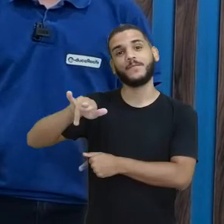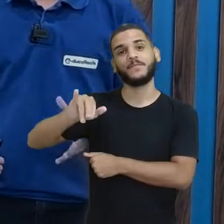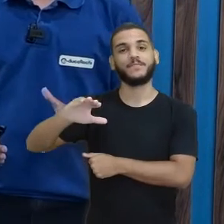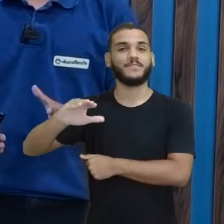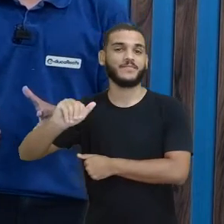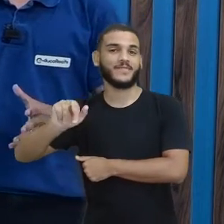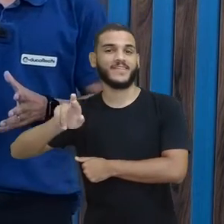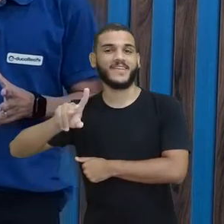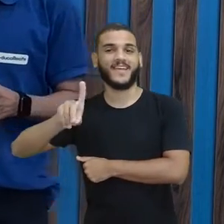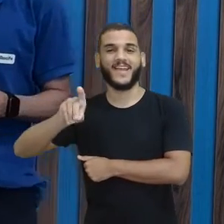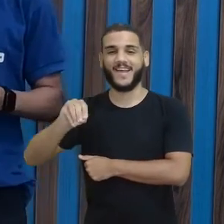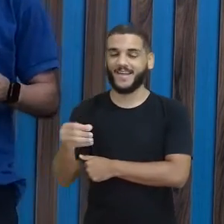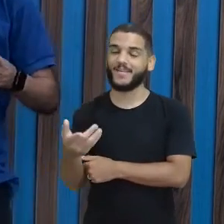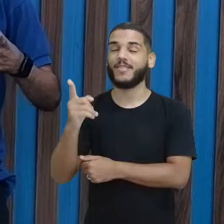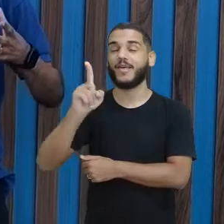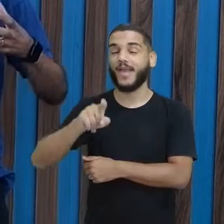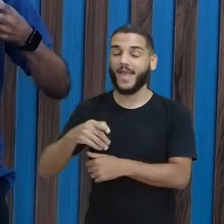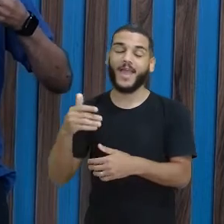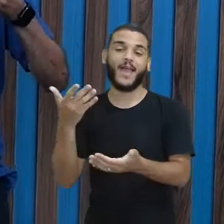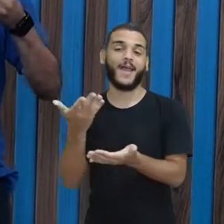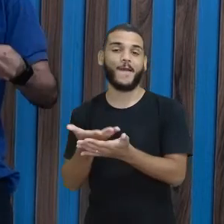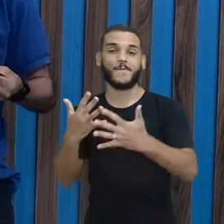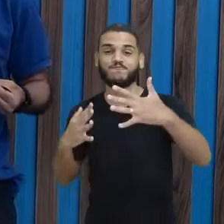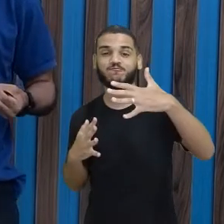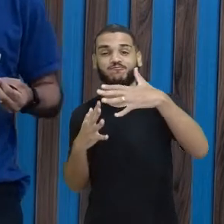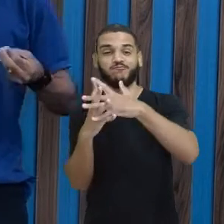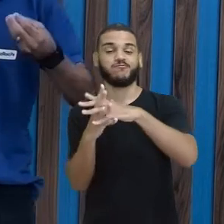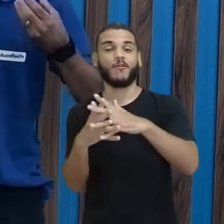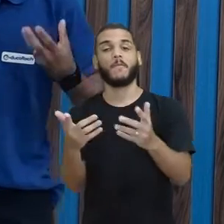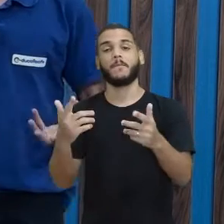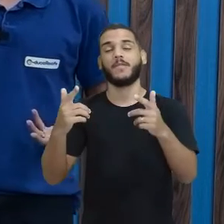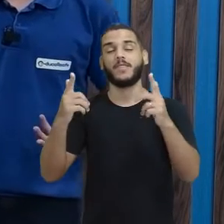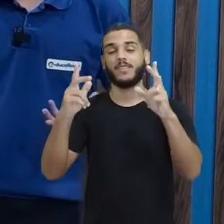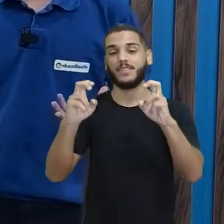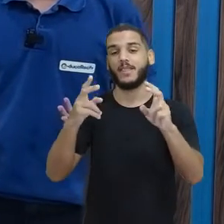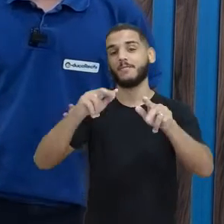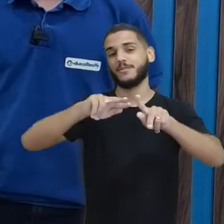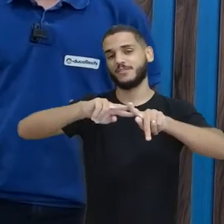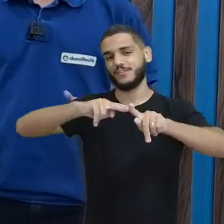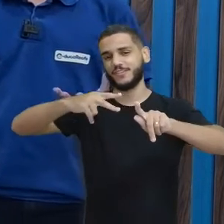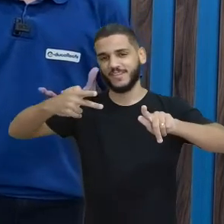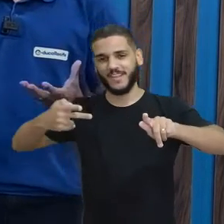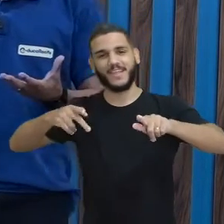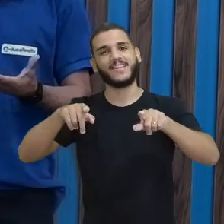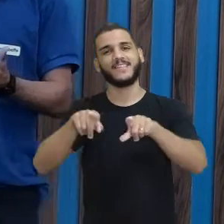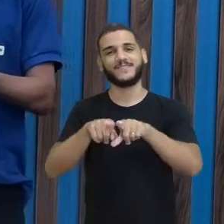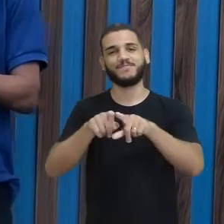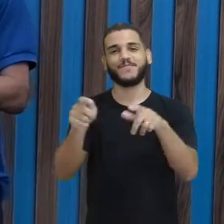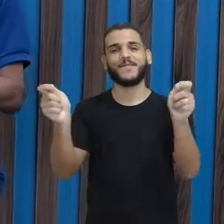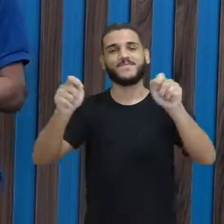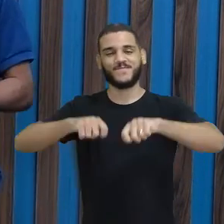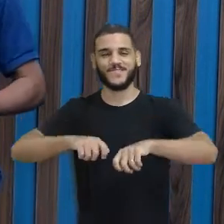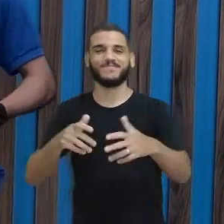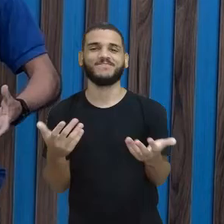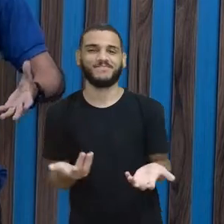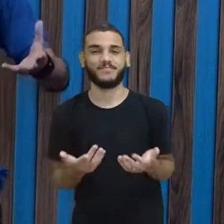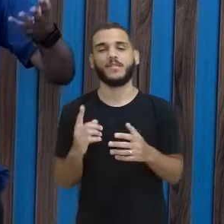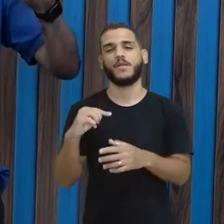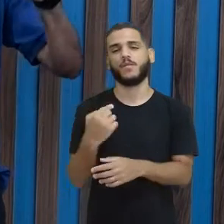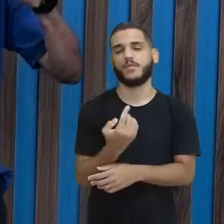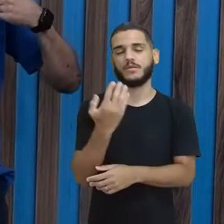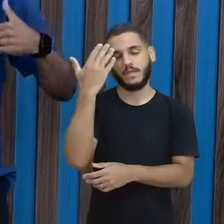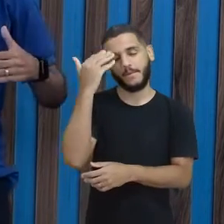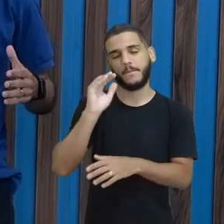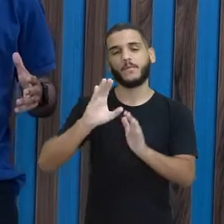de bola, vai ser uma aula massa a respeito de genética e probabilidade. A gente vai conhecer um pouquinho de probabilidade, lembrar